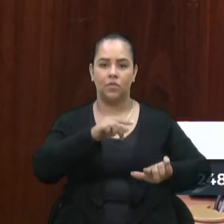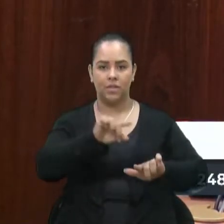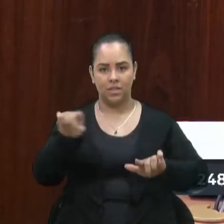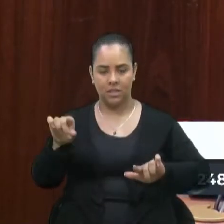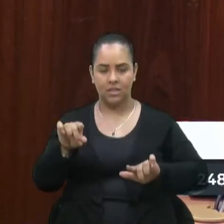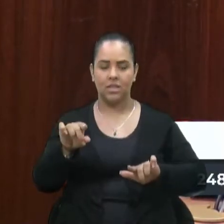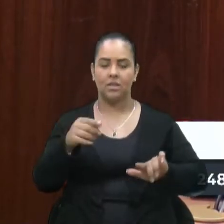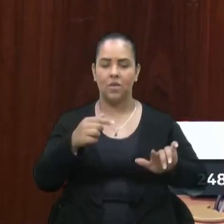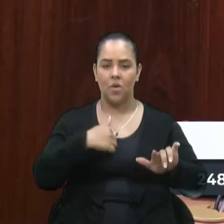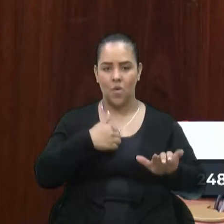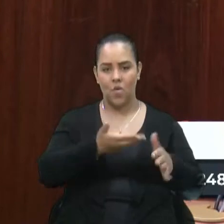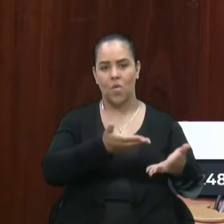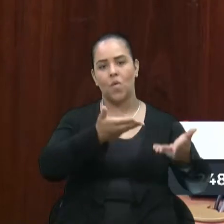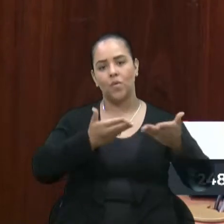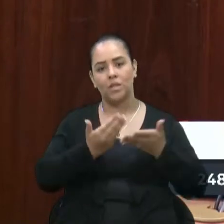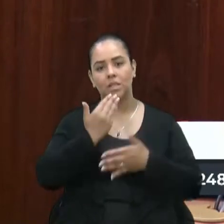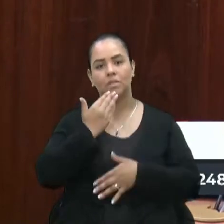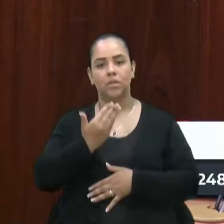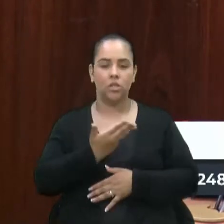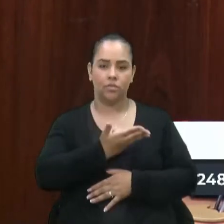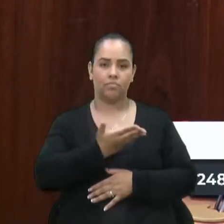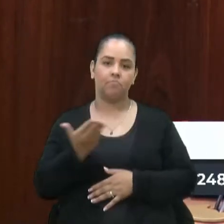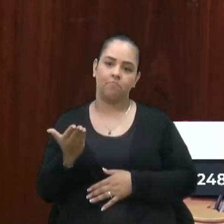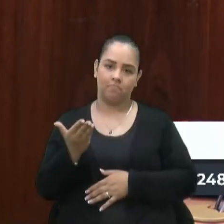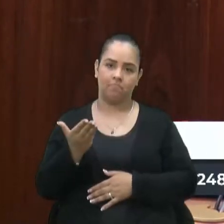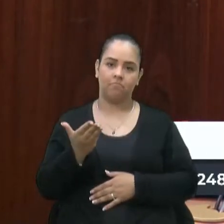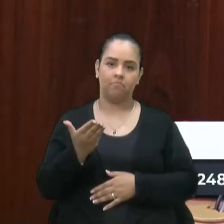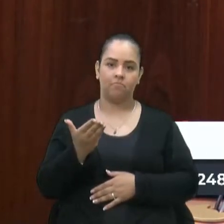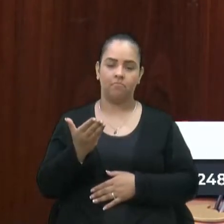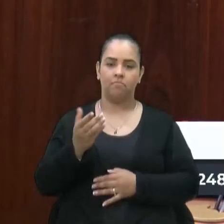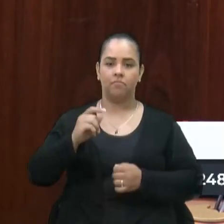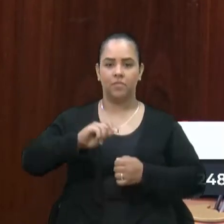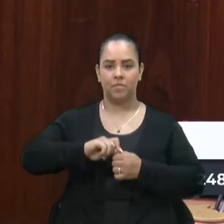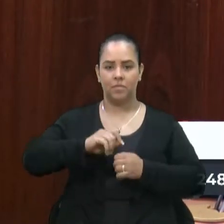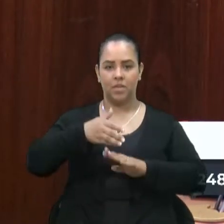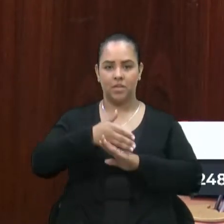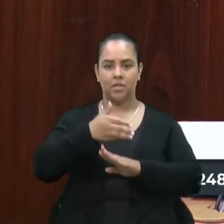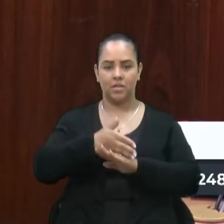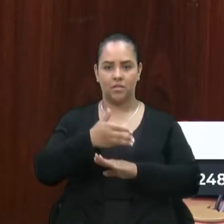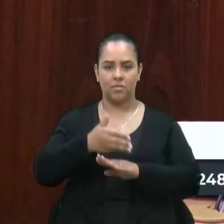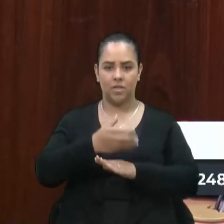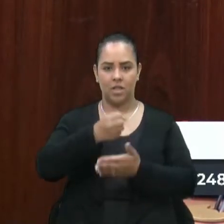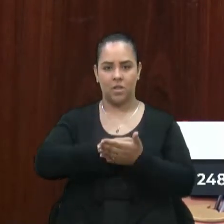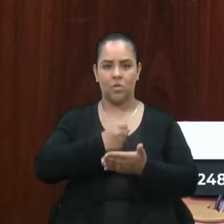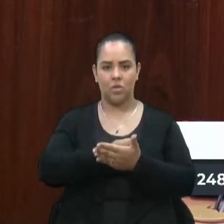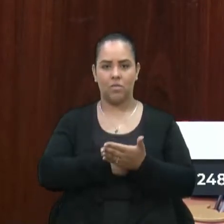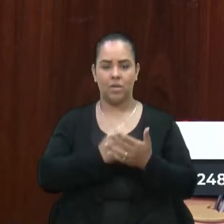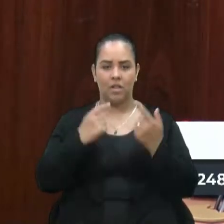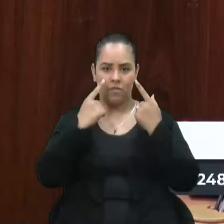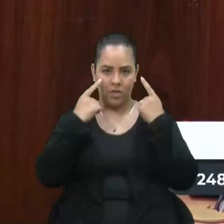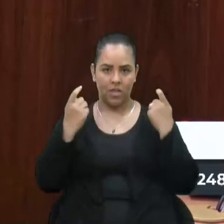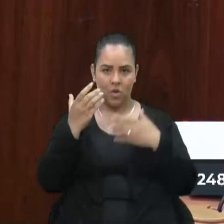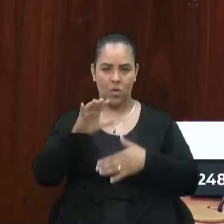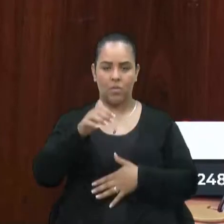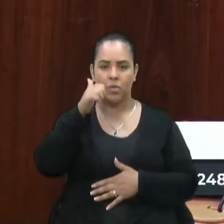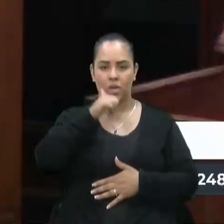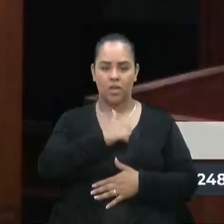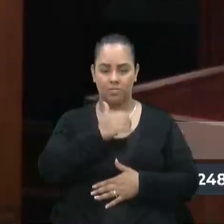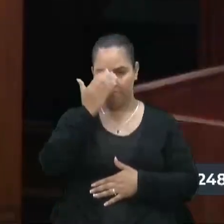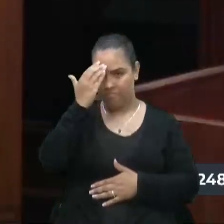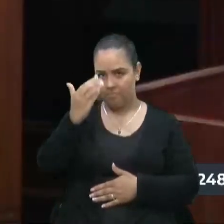esse convite, esse pedido para que vocês façam parte dessa luta pelo fim da violência contra a mulher. Muito